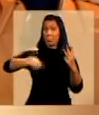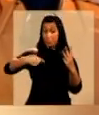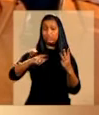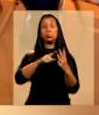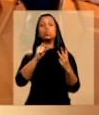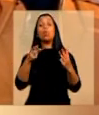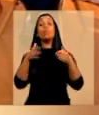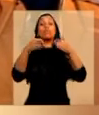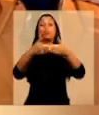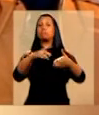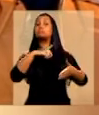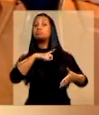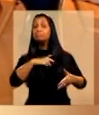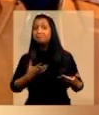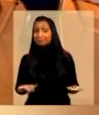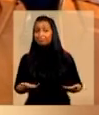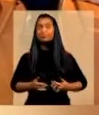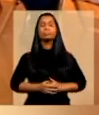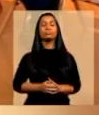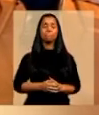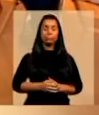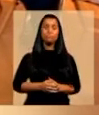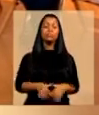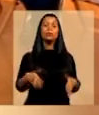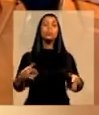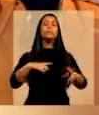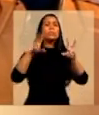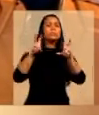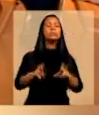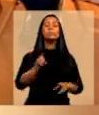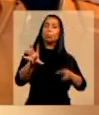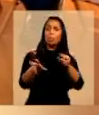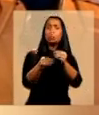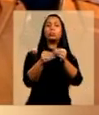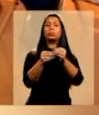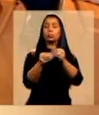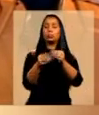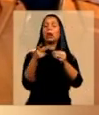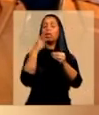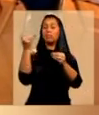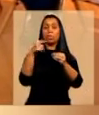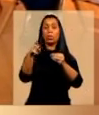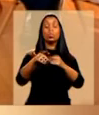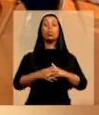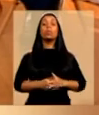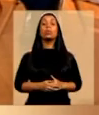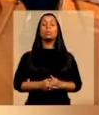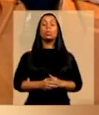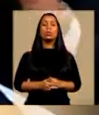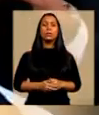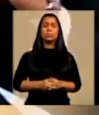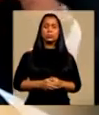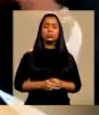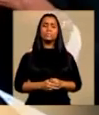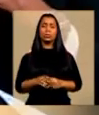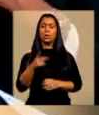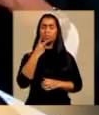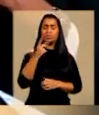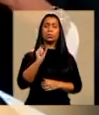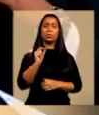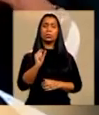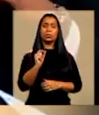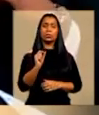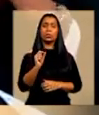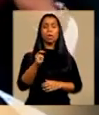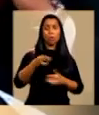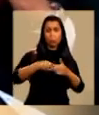Eu preciso e qual é a minha prioridade. E tem uma questão, só para completar o que ela acabou de dizer... em cima do que ela está